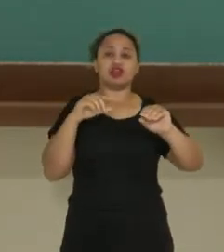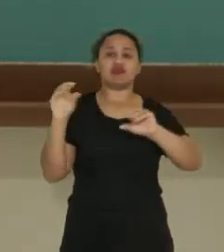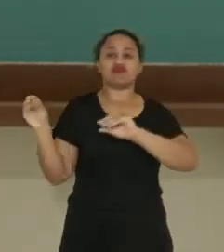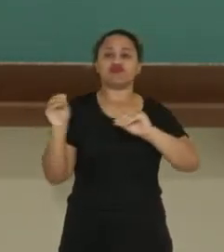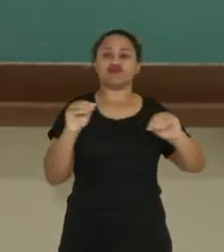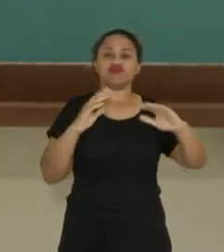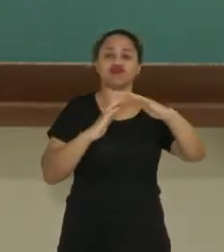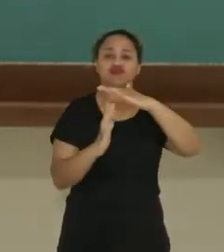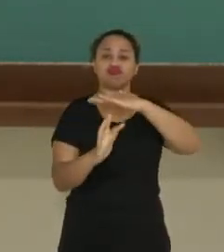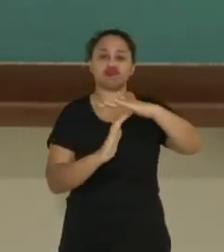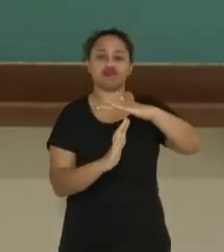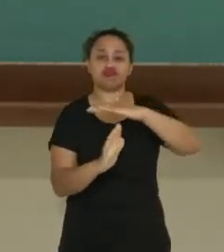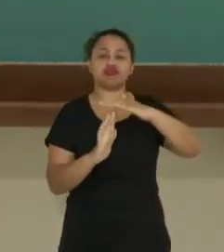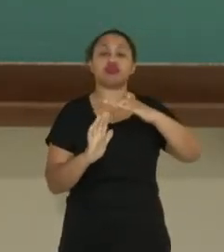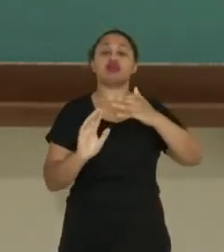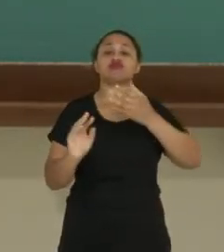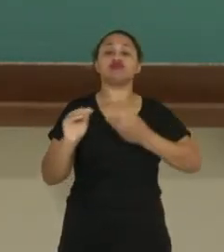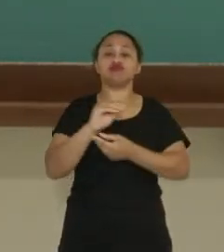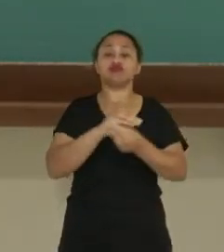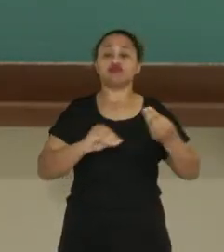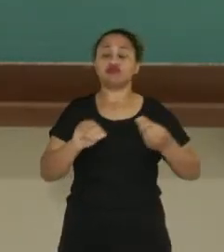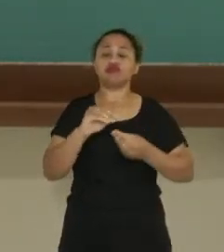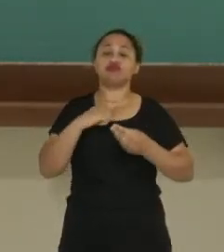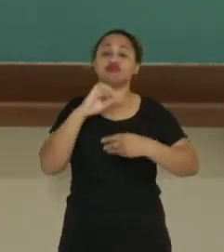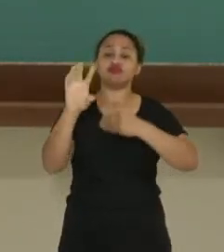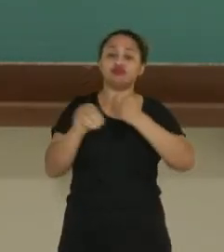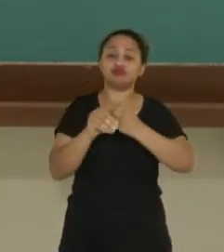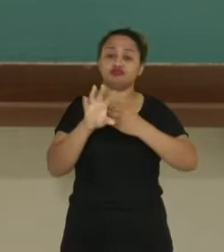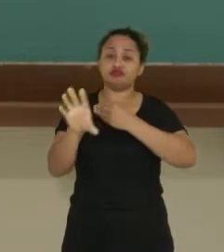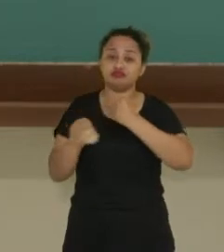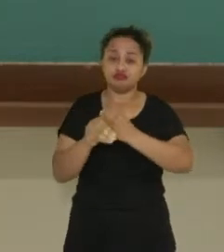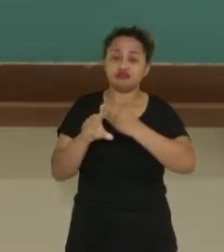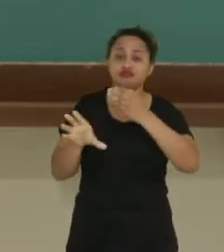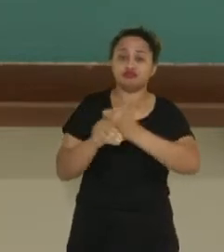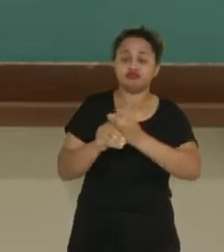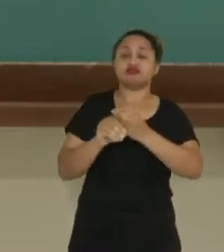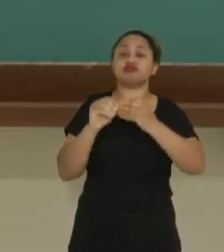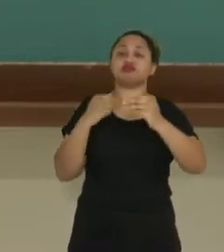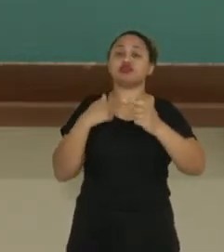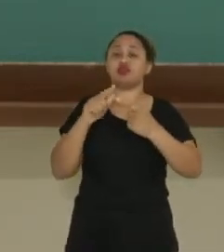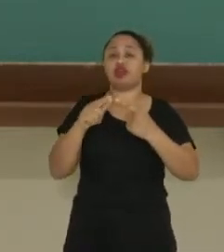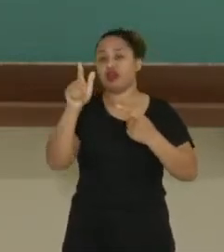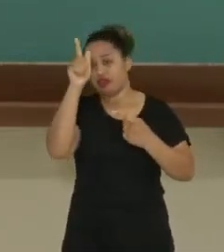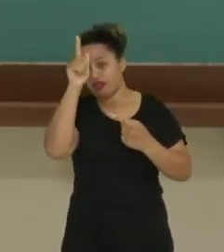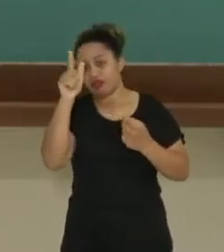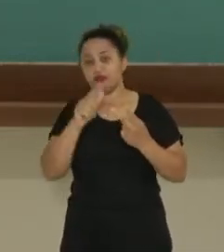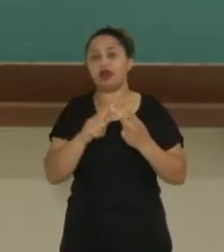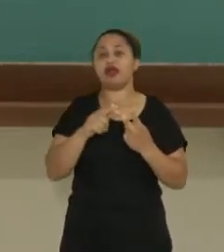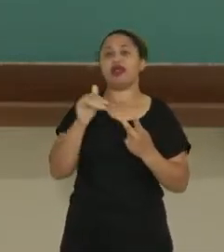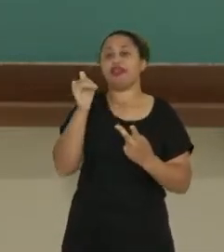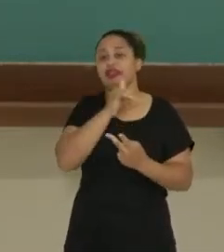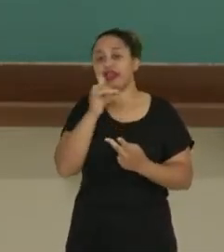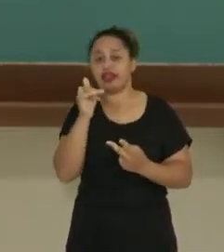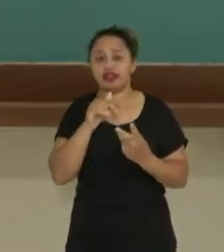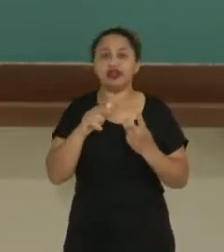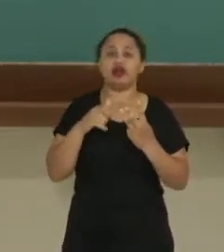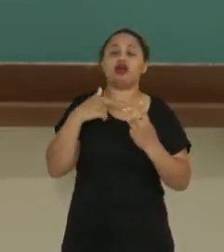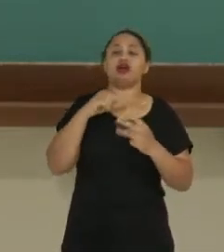essa miscigenação vai ser acrescentada a essas ondas imigratórias. Alemães, italianos,